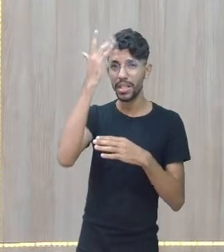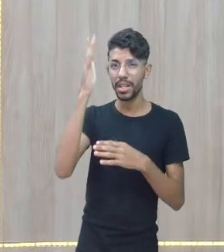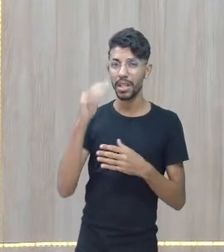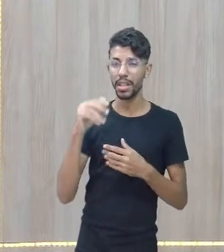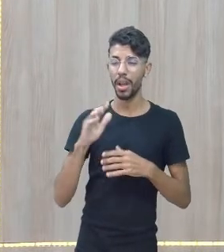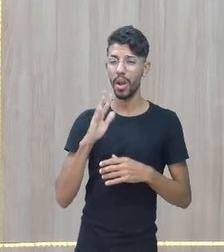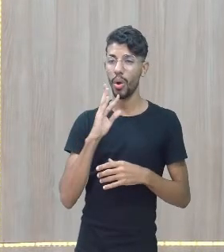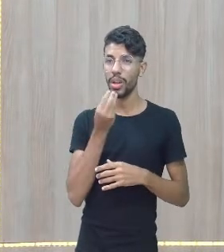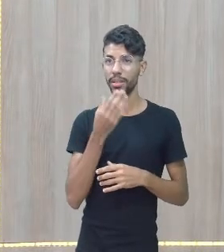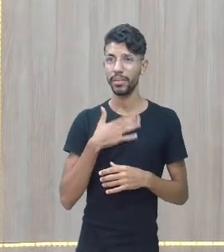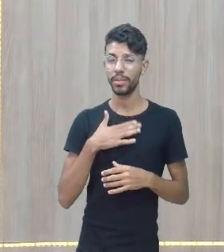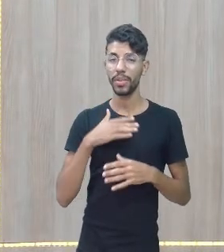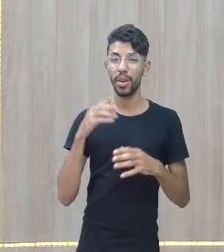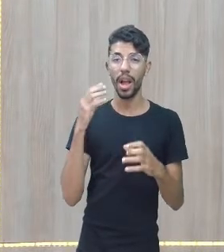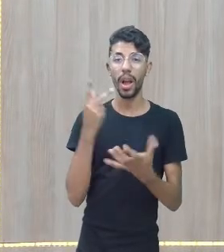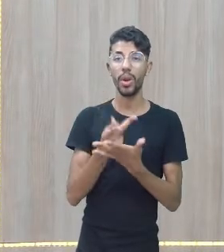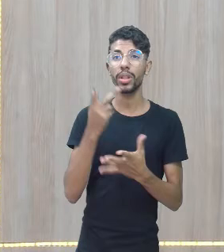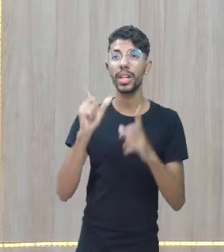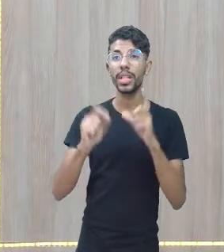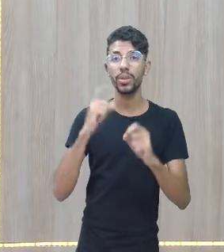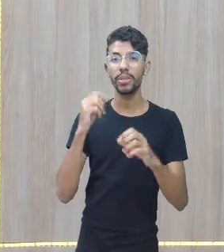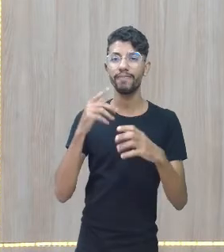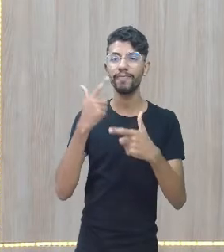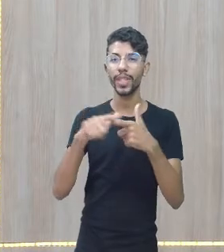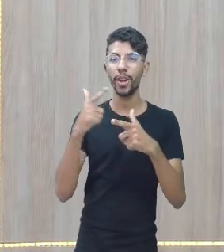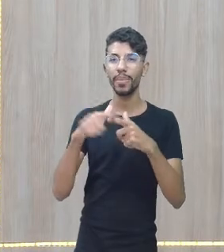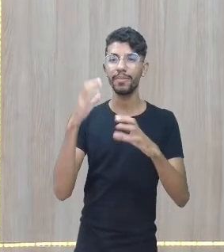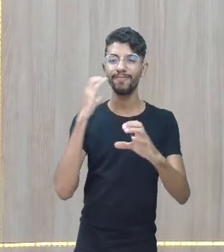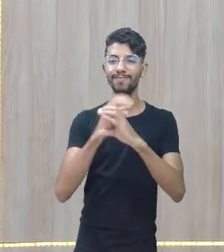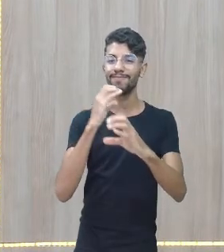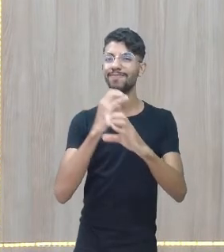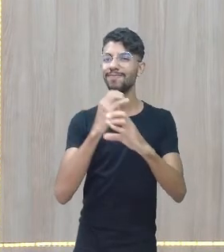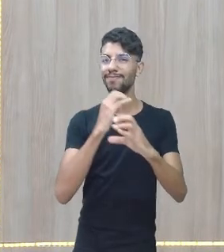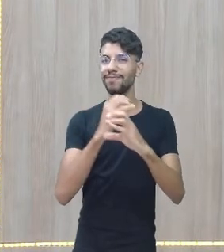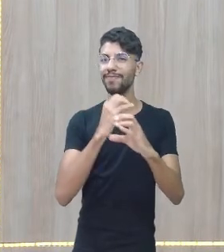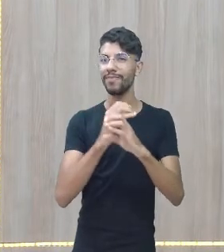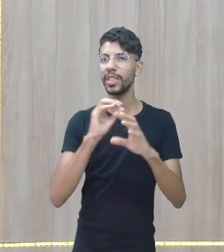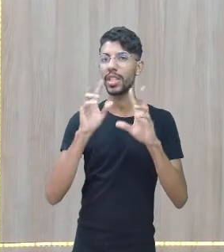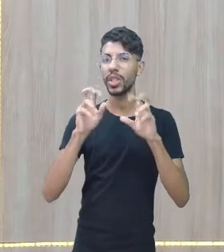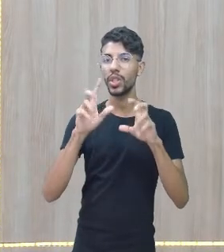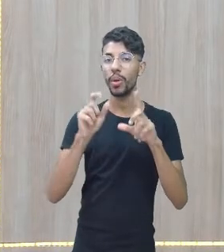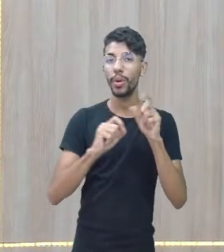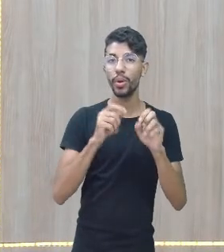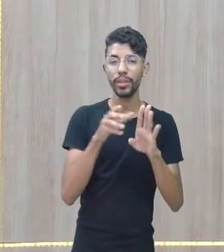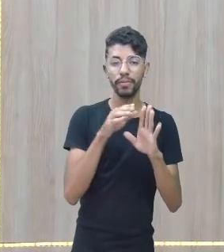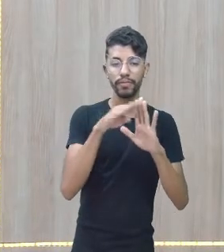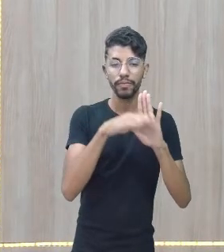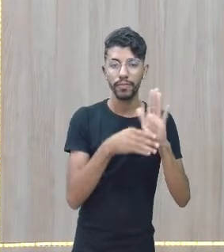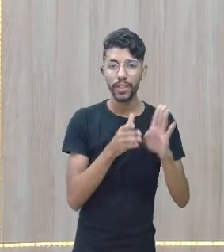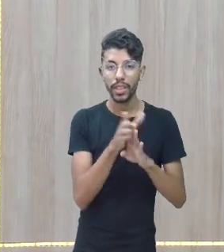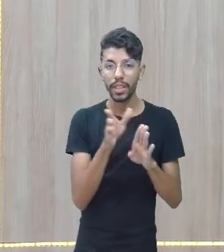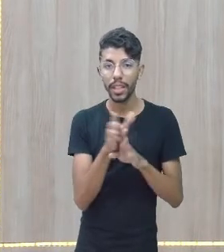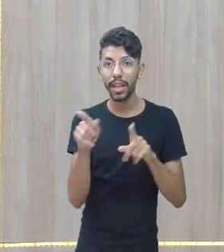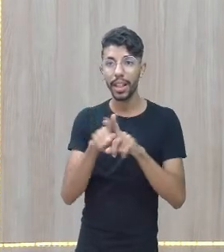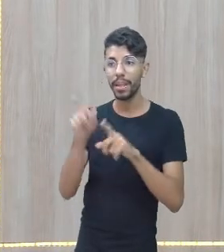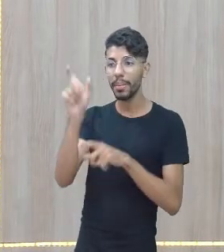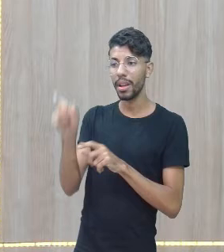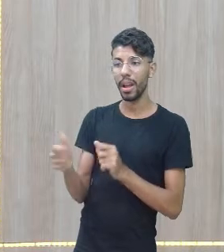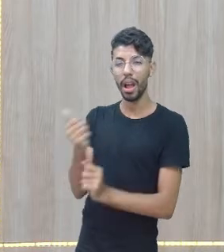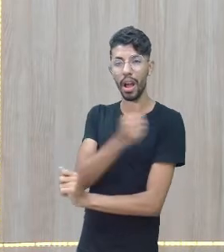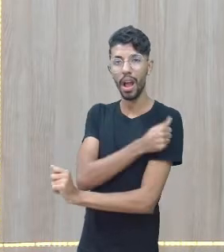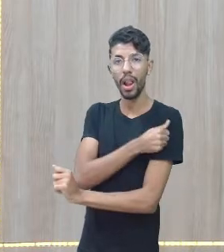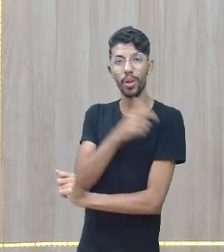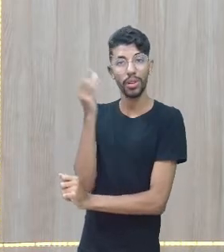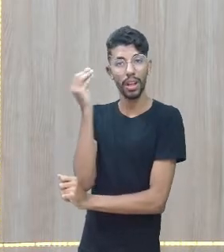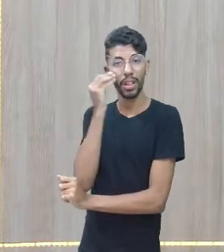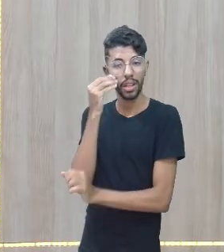um ruído na comunicação entre as instruções que precisam ser passadas e o receptor, o aluno que está ali tentando